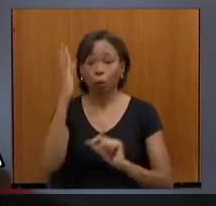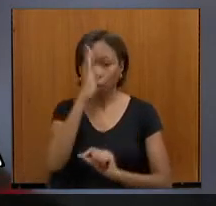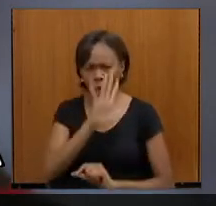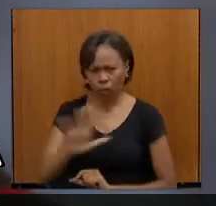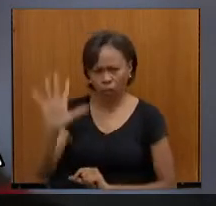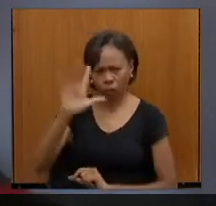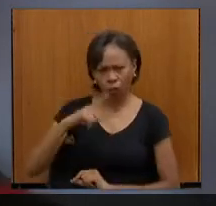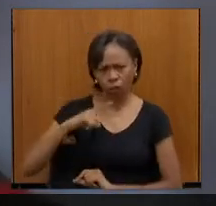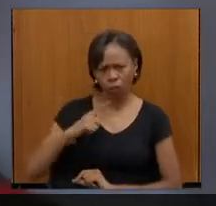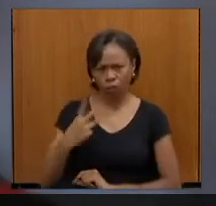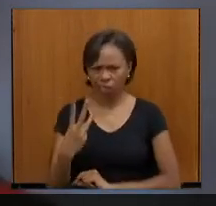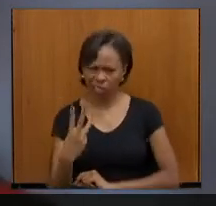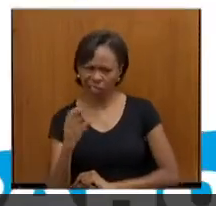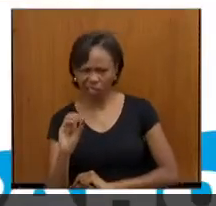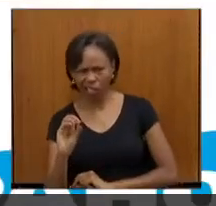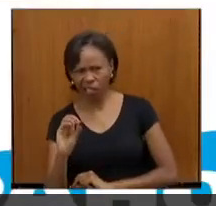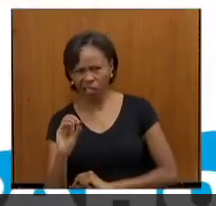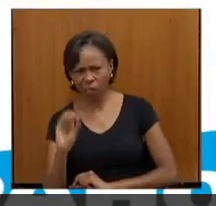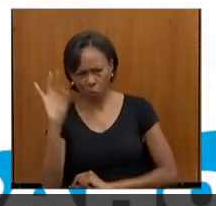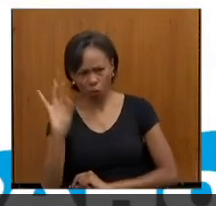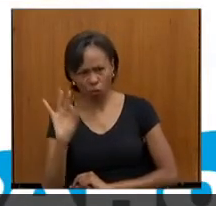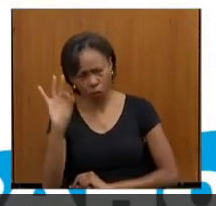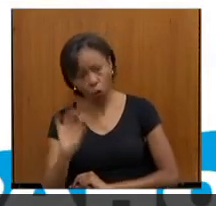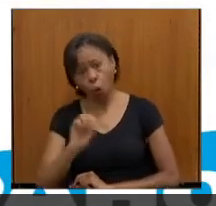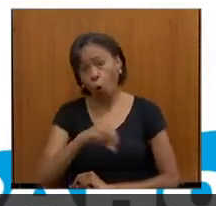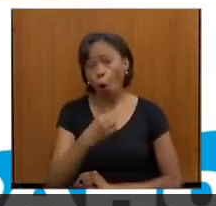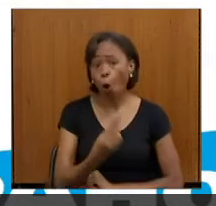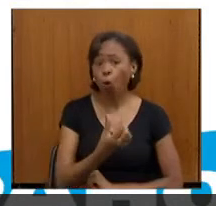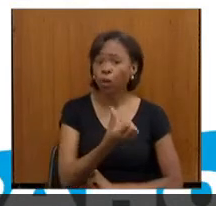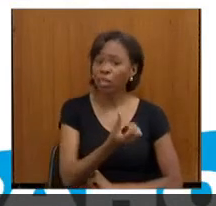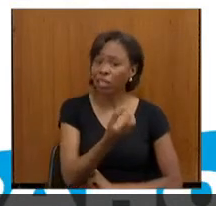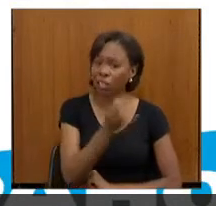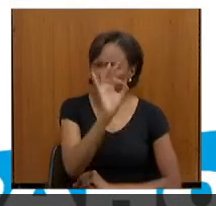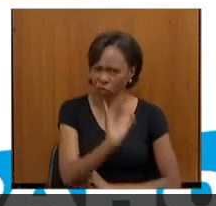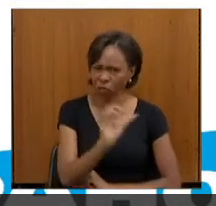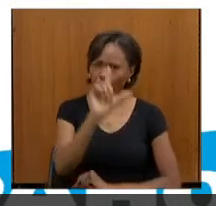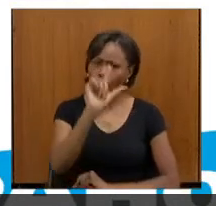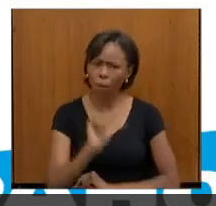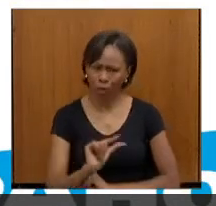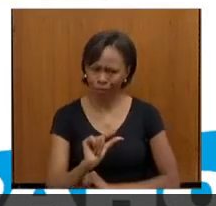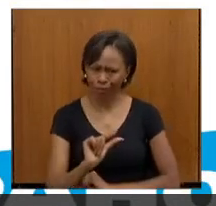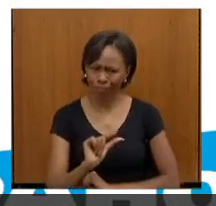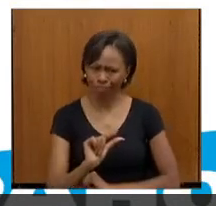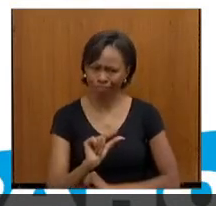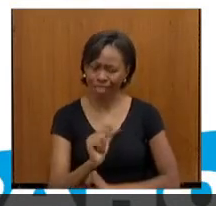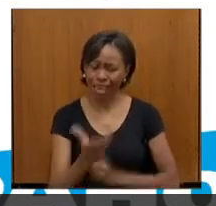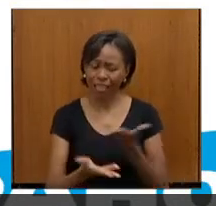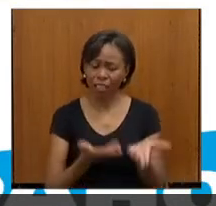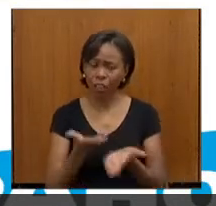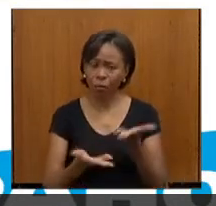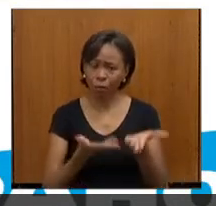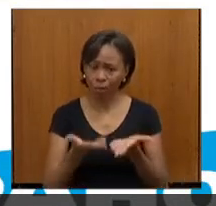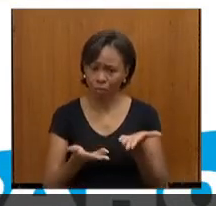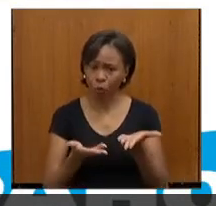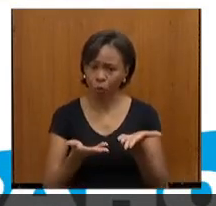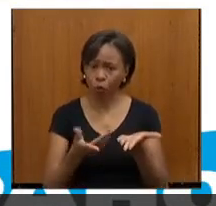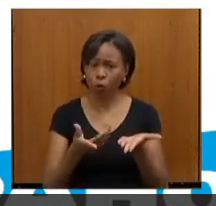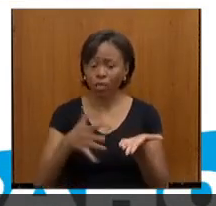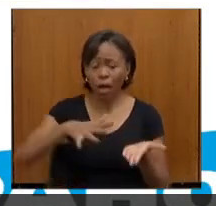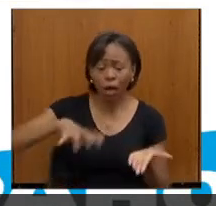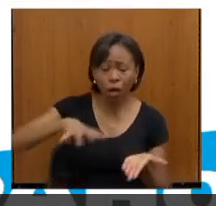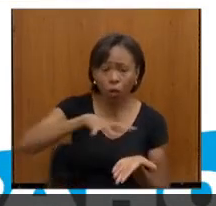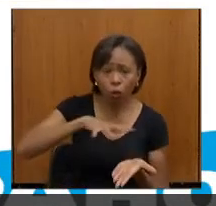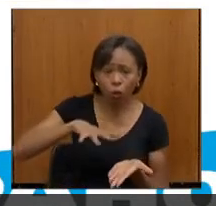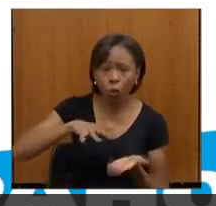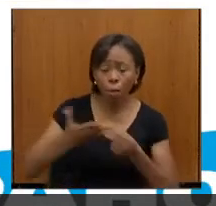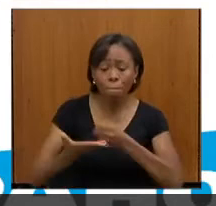30% ou 60% menos de atendimento só na rede de atenção básica para o controle